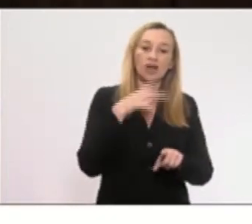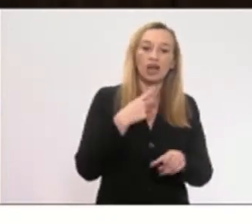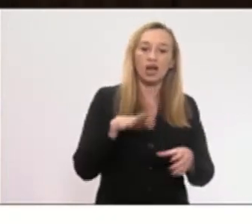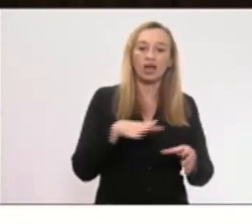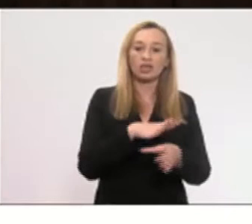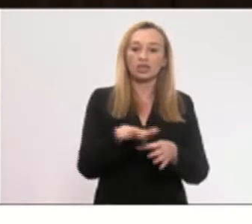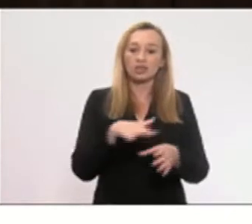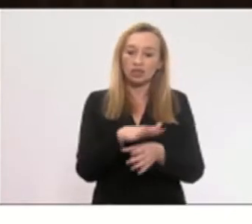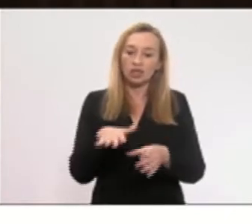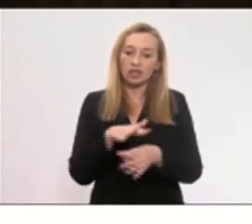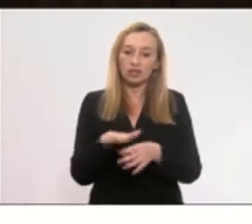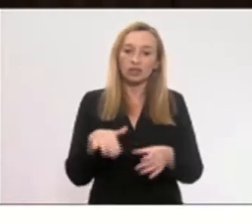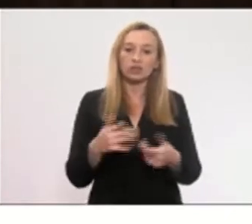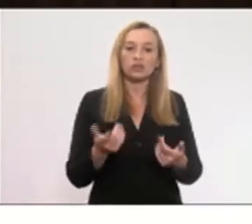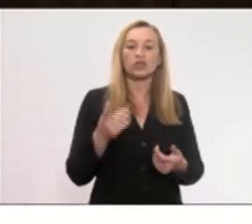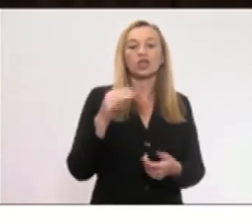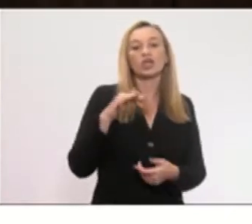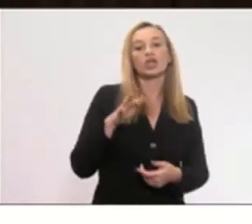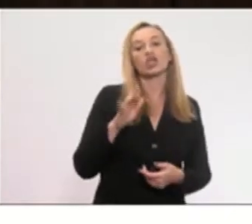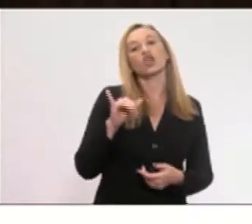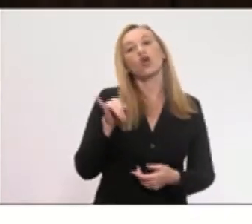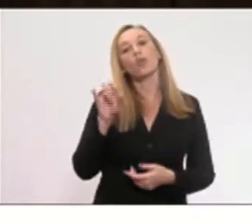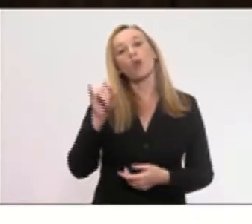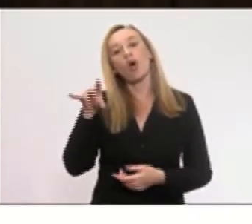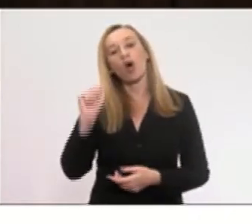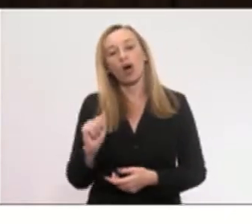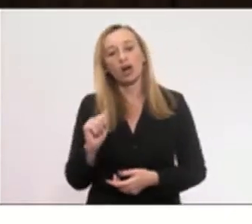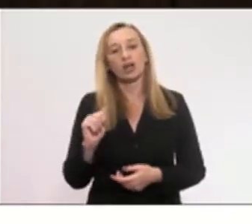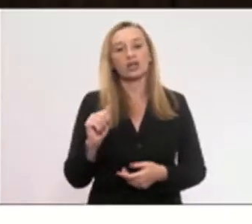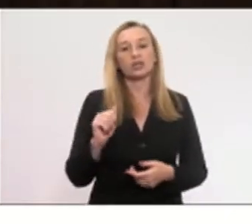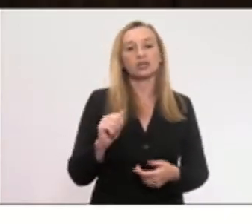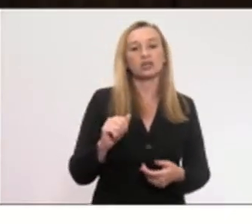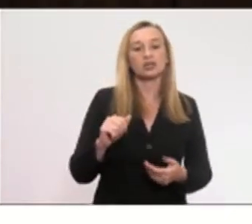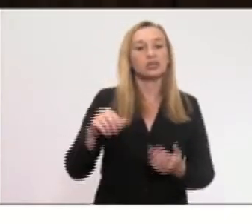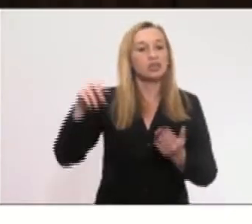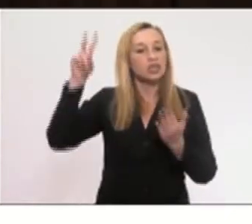povos originários, quilombolas, indígenas,